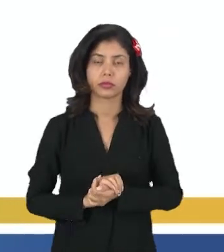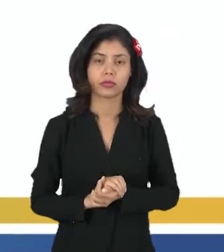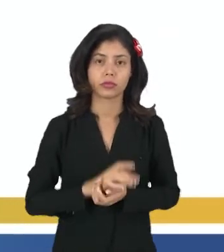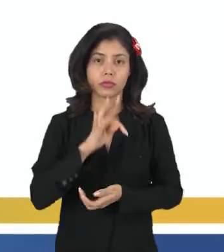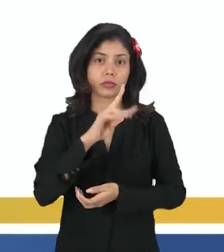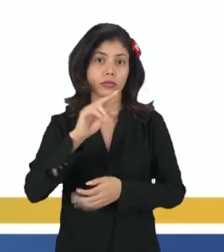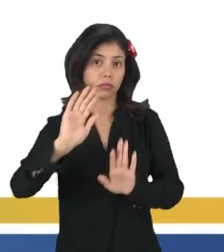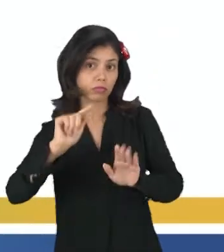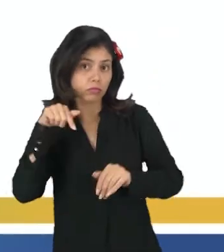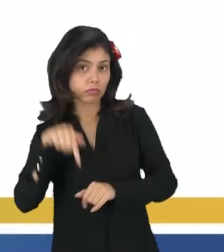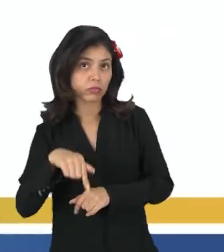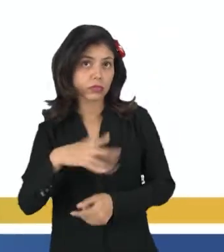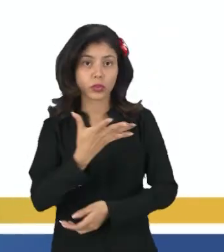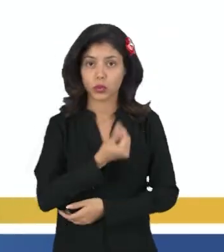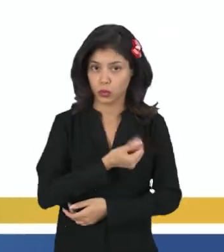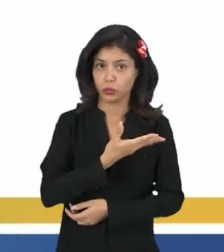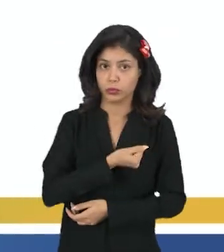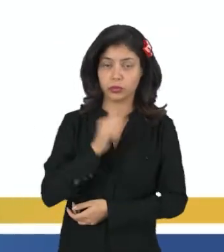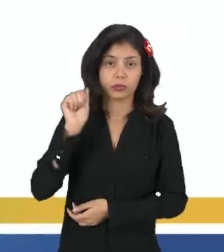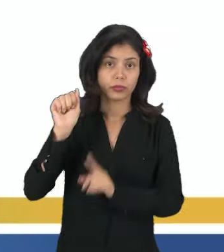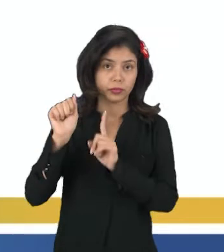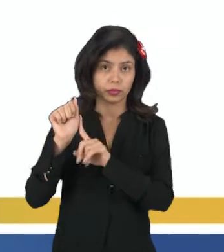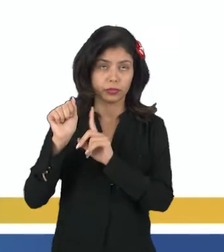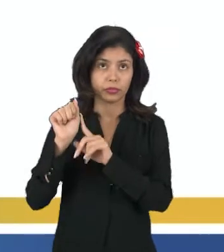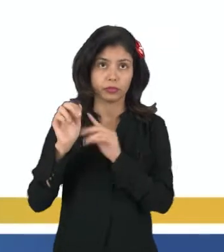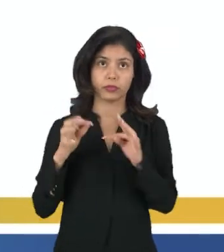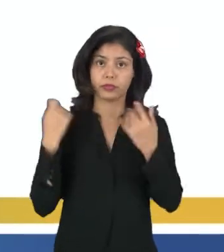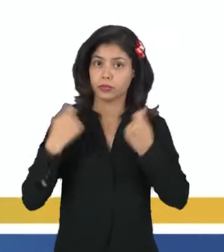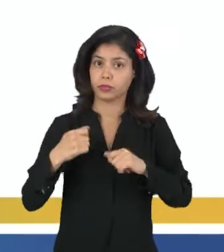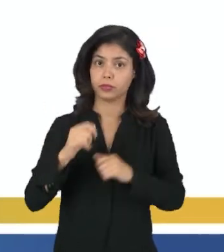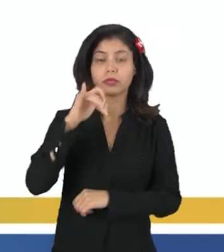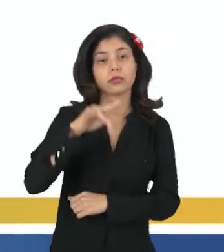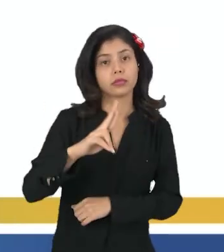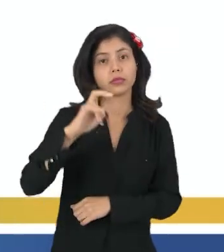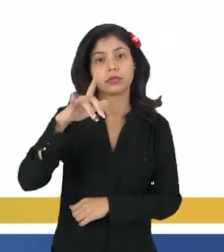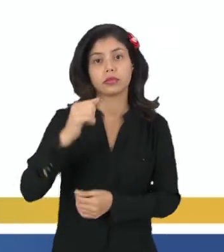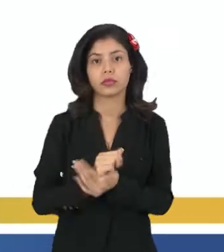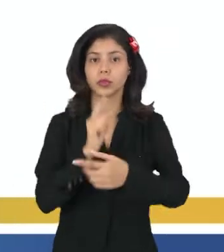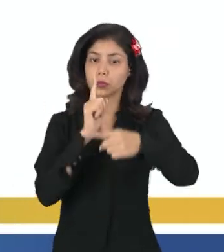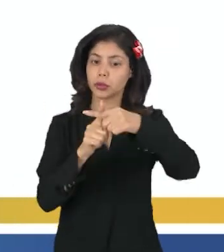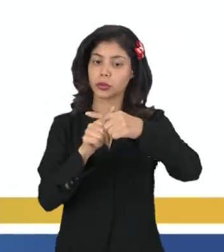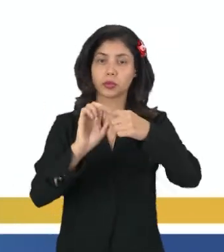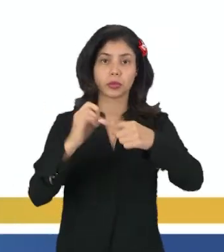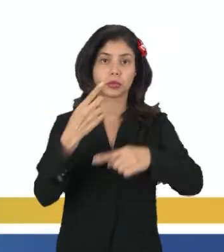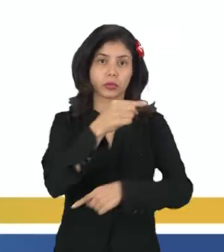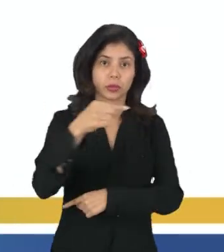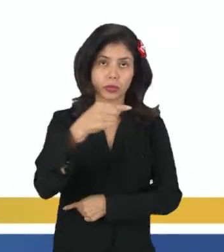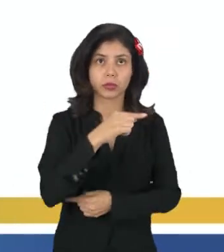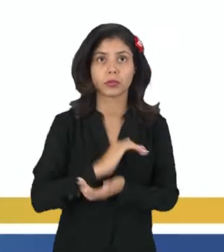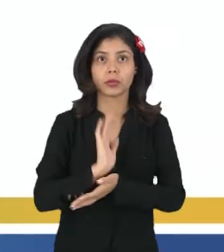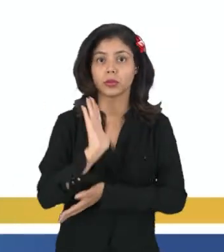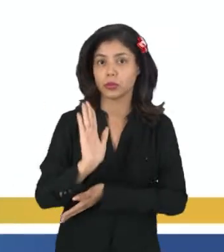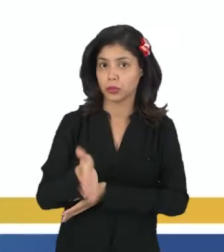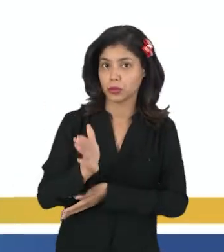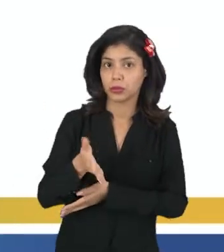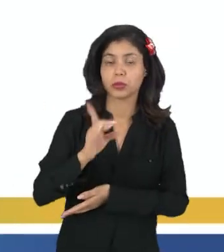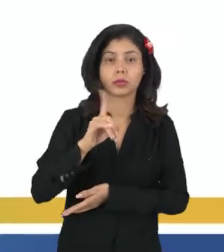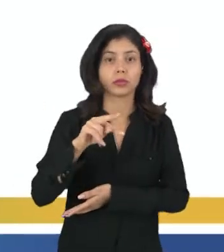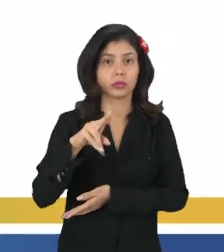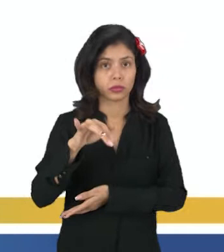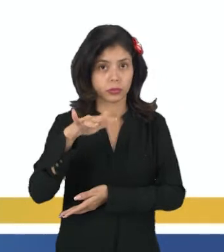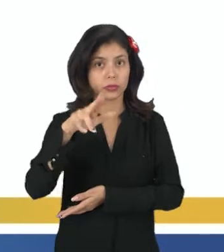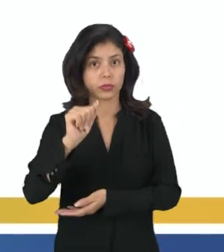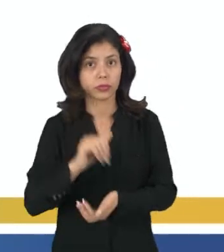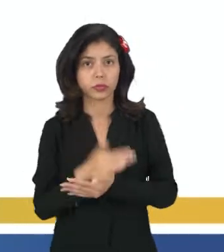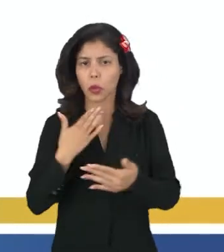que esse número que fica no numerador o ar tem que ser inteiro Ou seja pode ser positivo ou negativo já o denominador